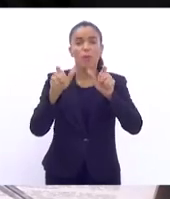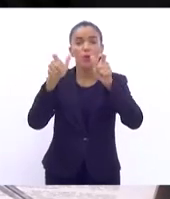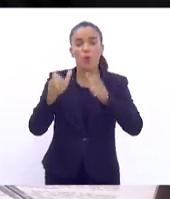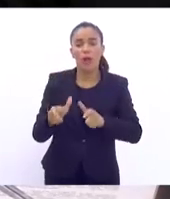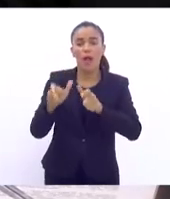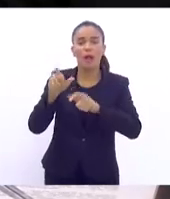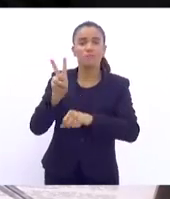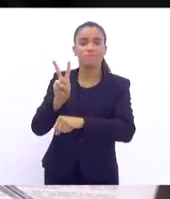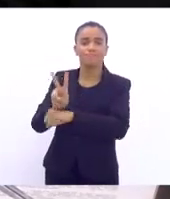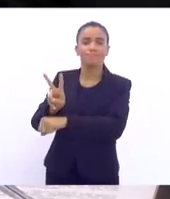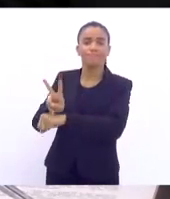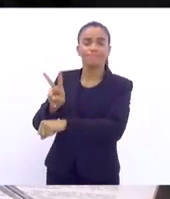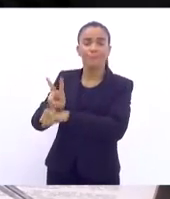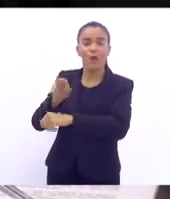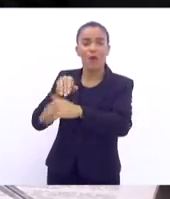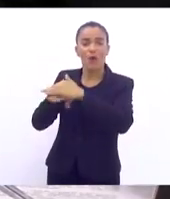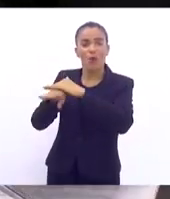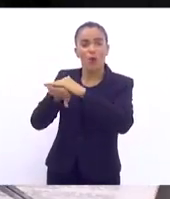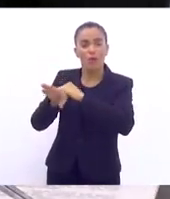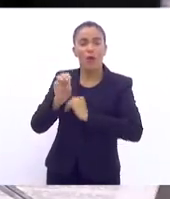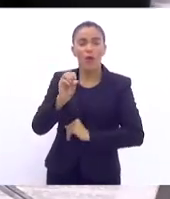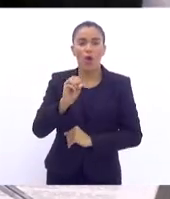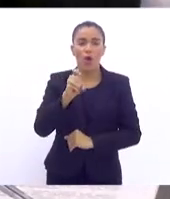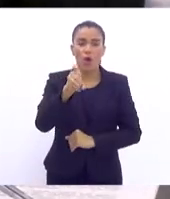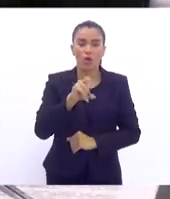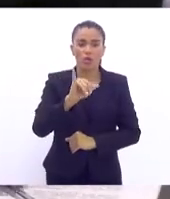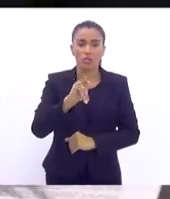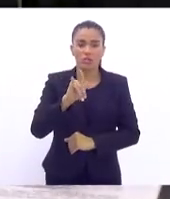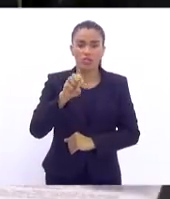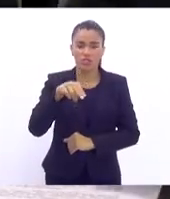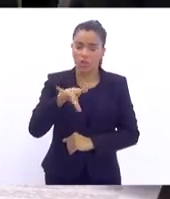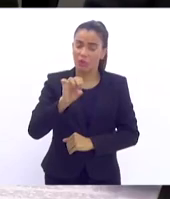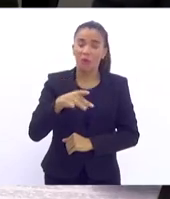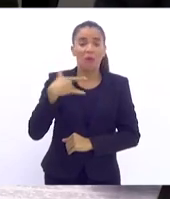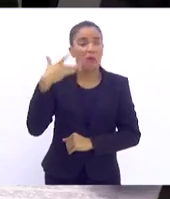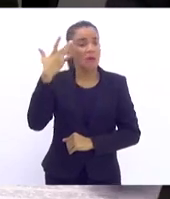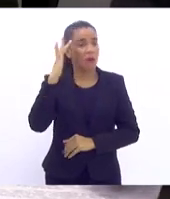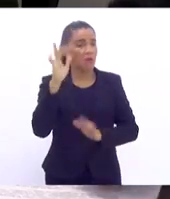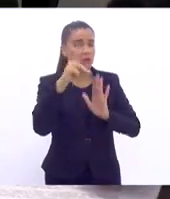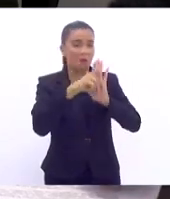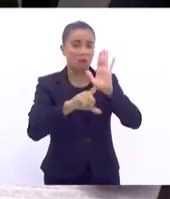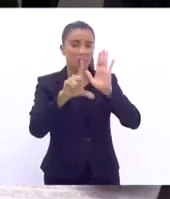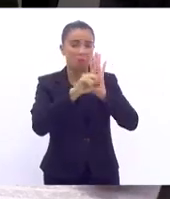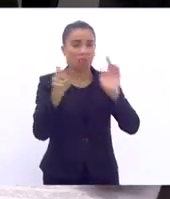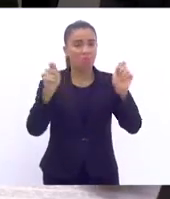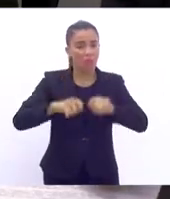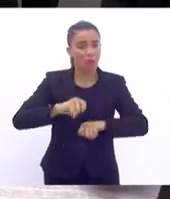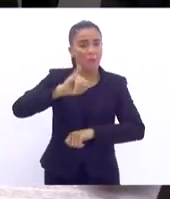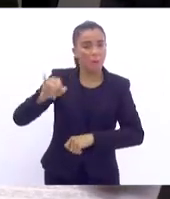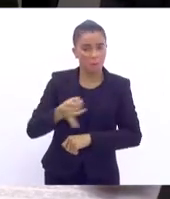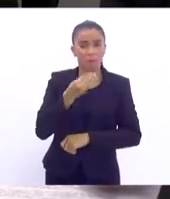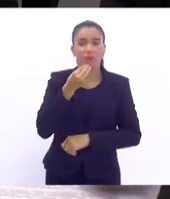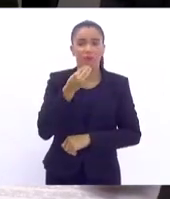oxigênio eu acho também que esse pele poderia ser aproveitado